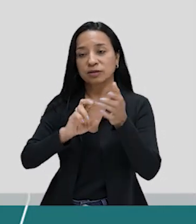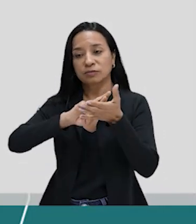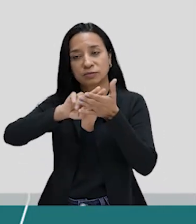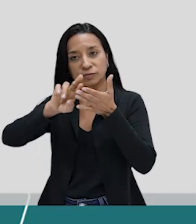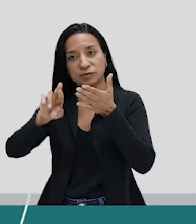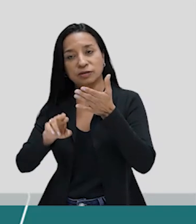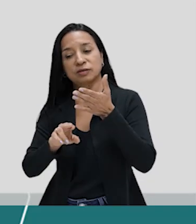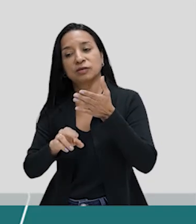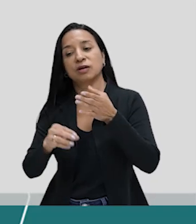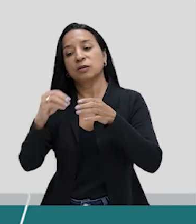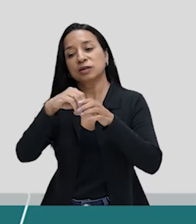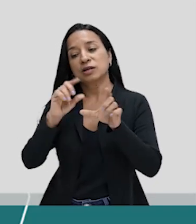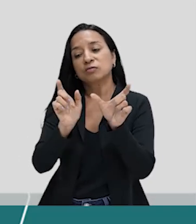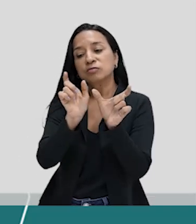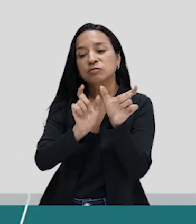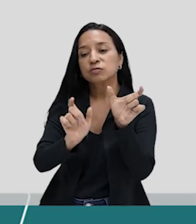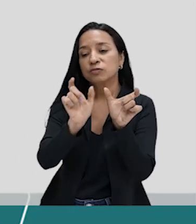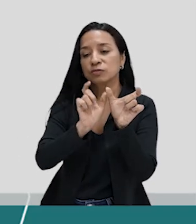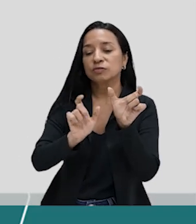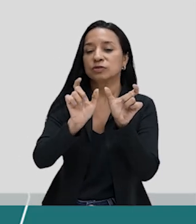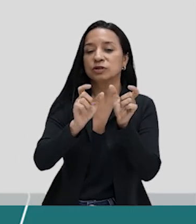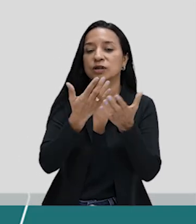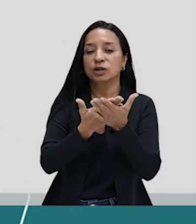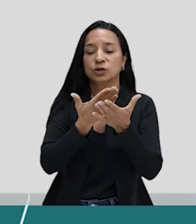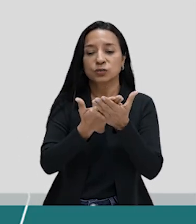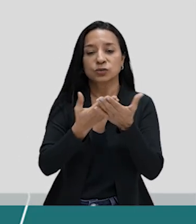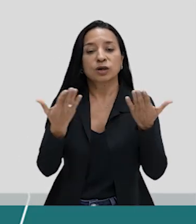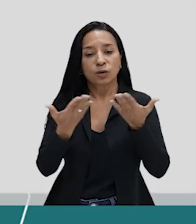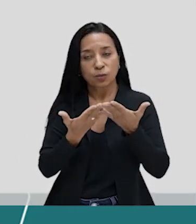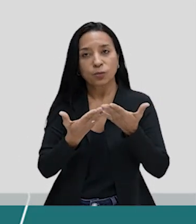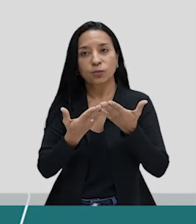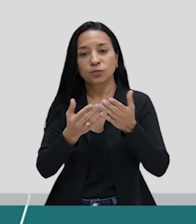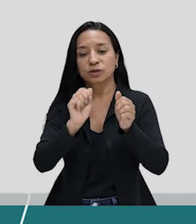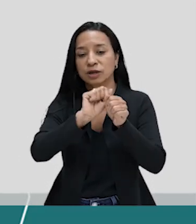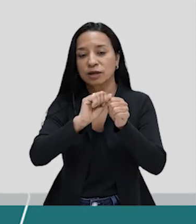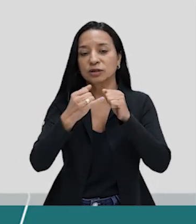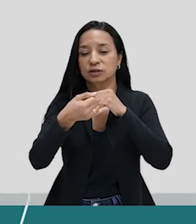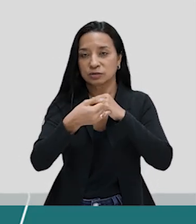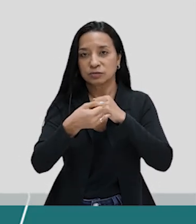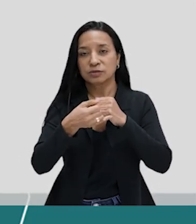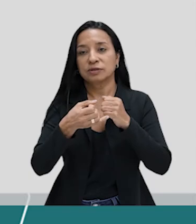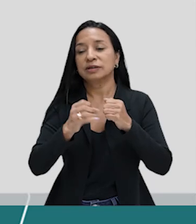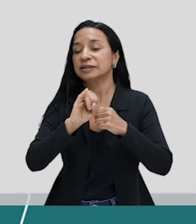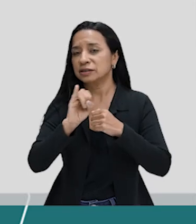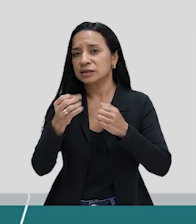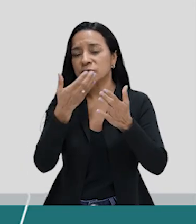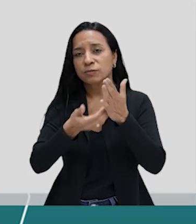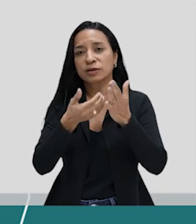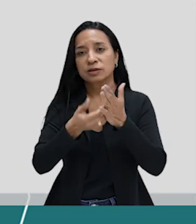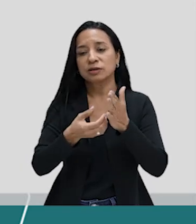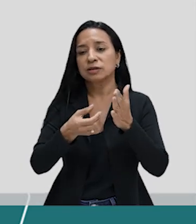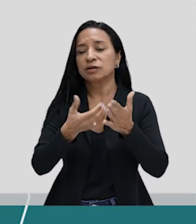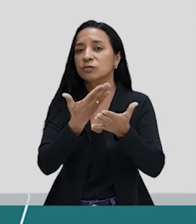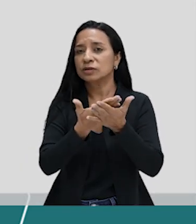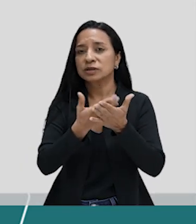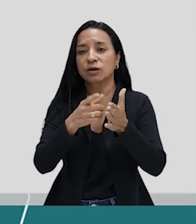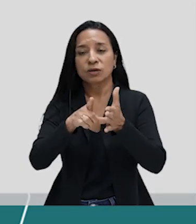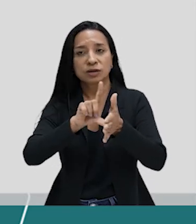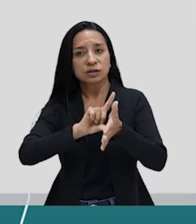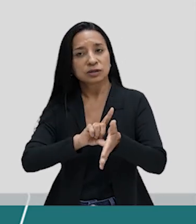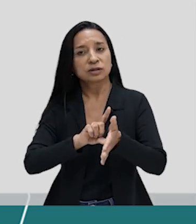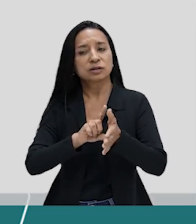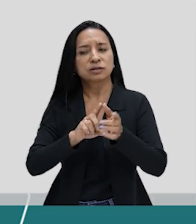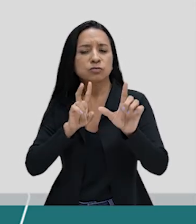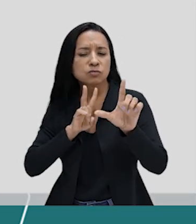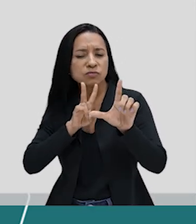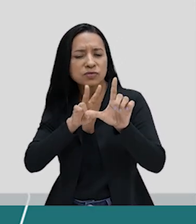da morfologia, nós vamos estudar hoje adjetivo. Se você perdeu as aulas anteriores, dá uma olhadinha lá na plataforma, nós temos já